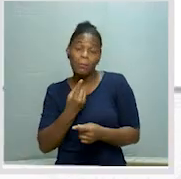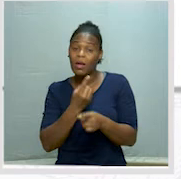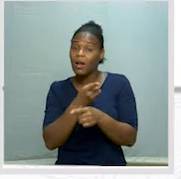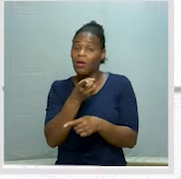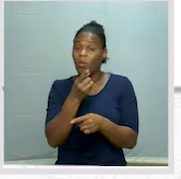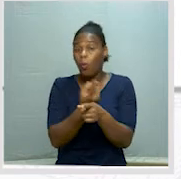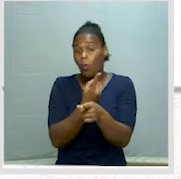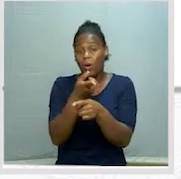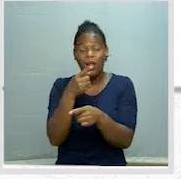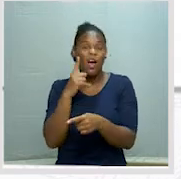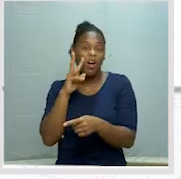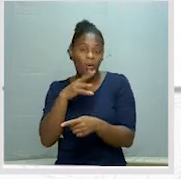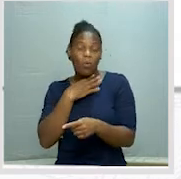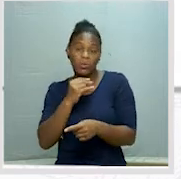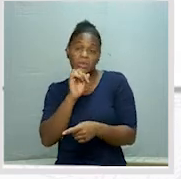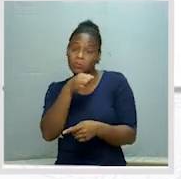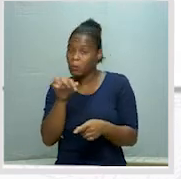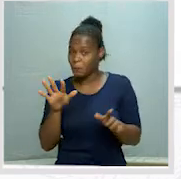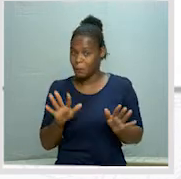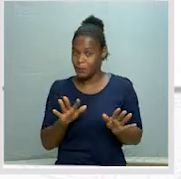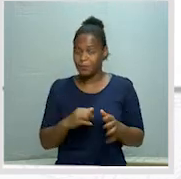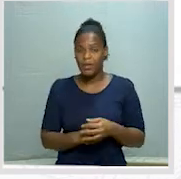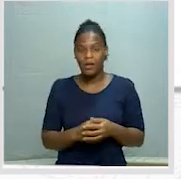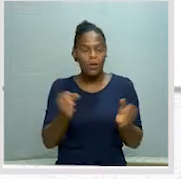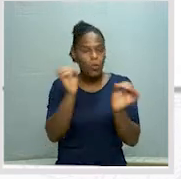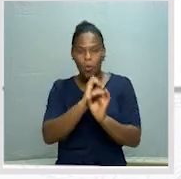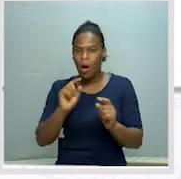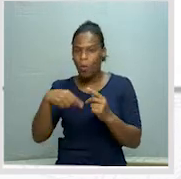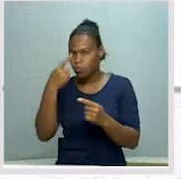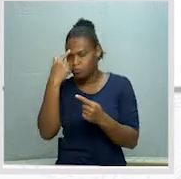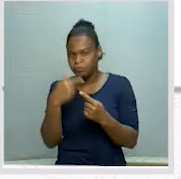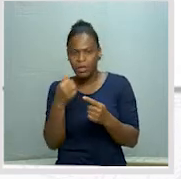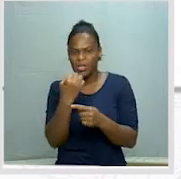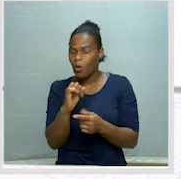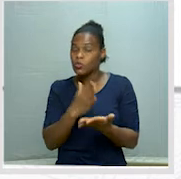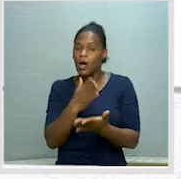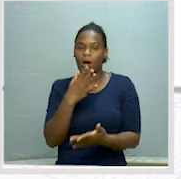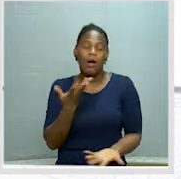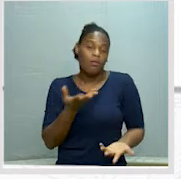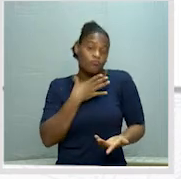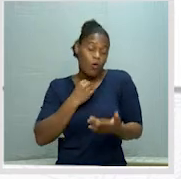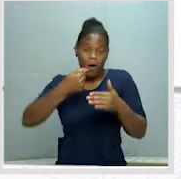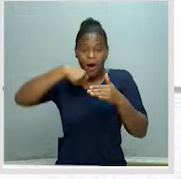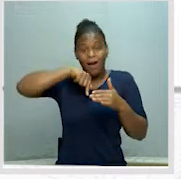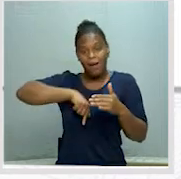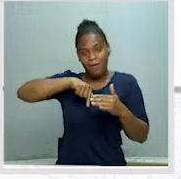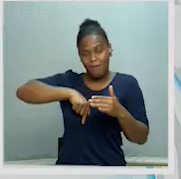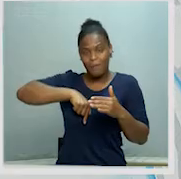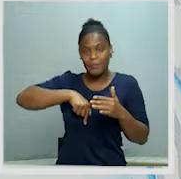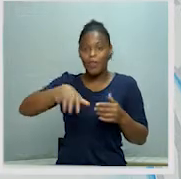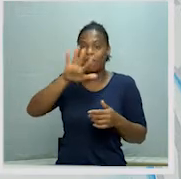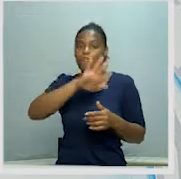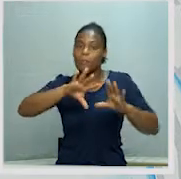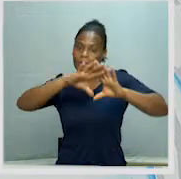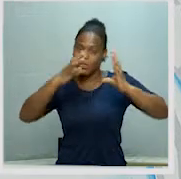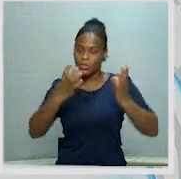gosto pelo objeto. Não possui outra finalidade senão o prazer interior, ou seja,